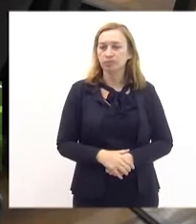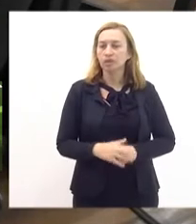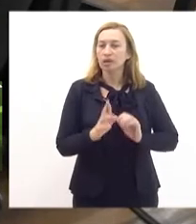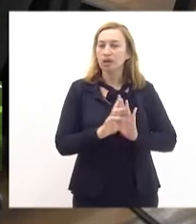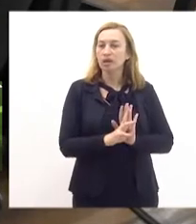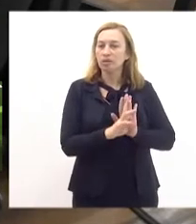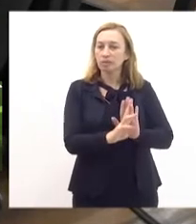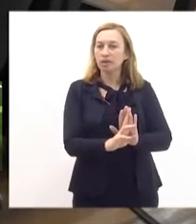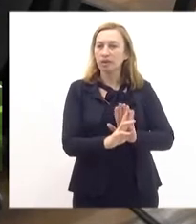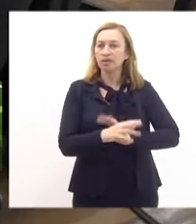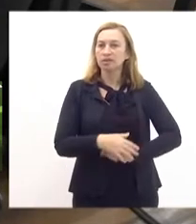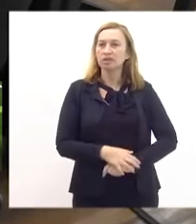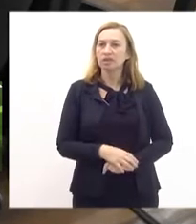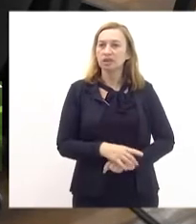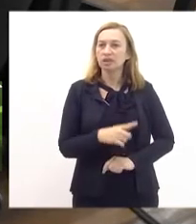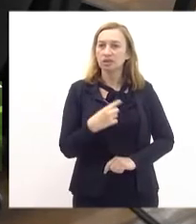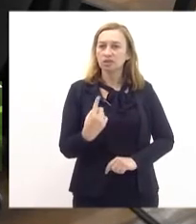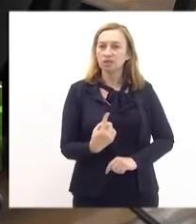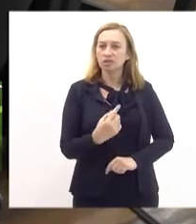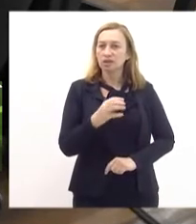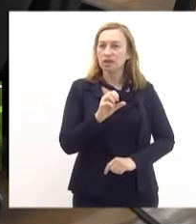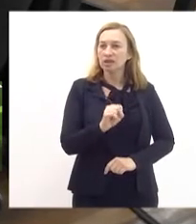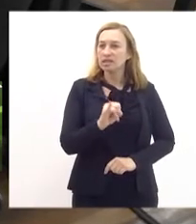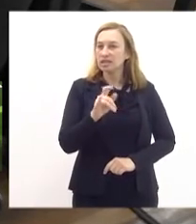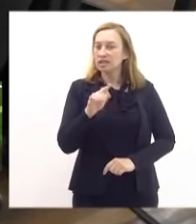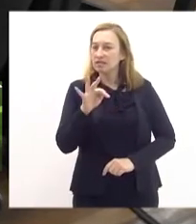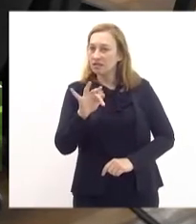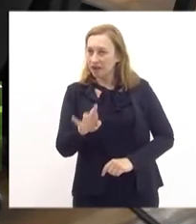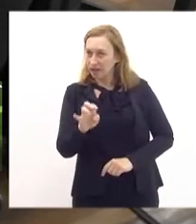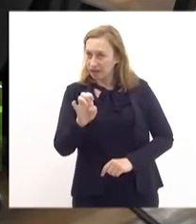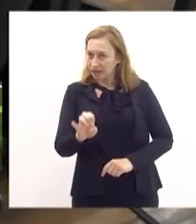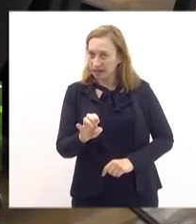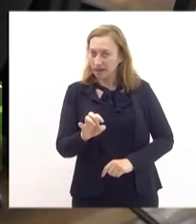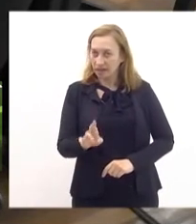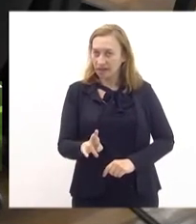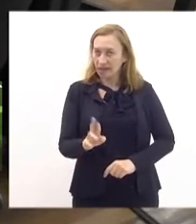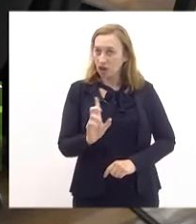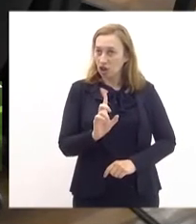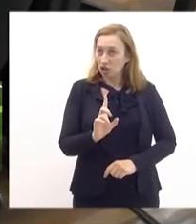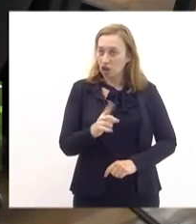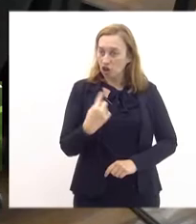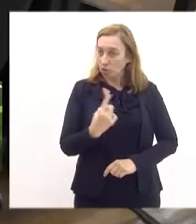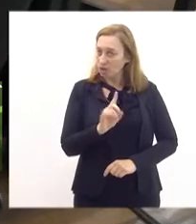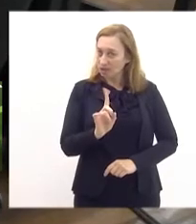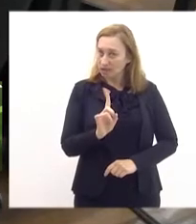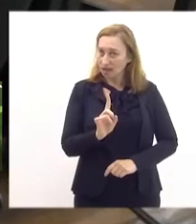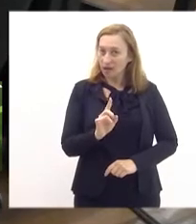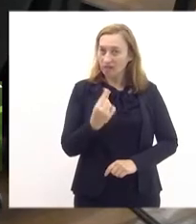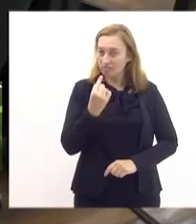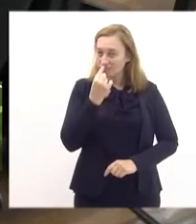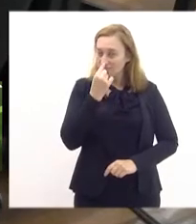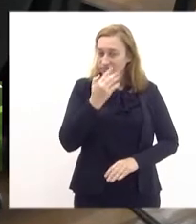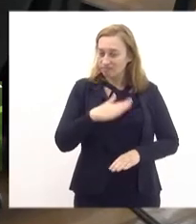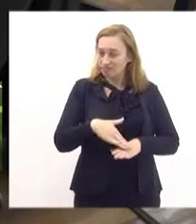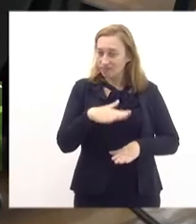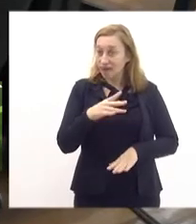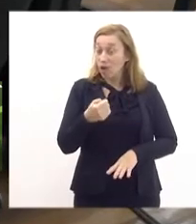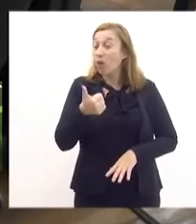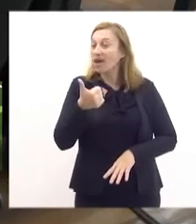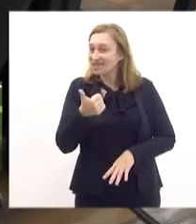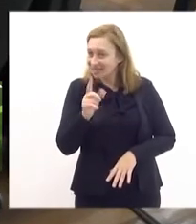representando a nossa Sinfrerja. Nossa, não, porque eu não sou auditor fiscal. É tanta intimidade. Mas é quase,